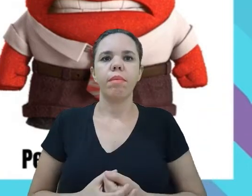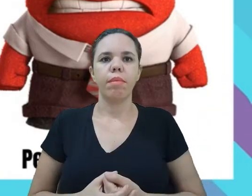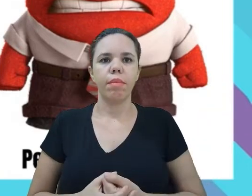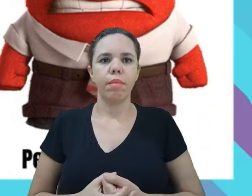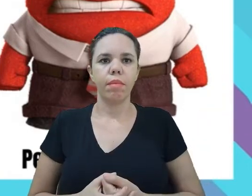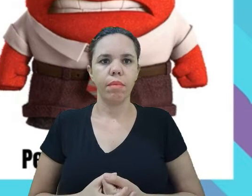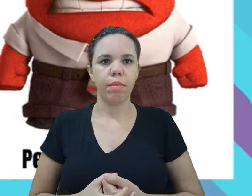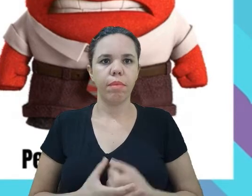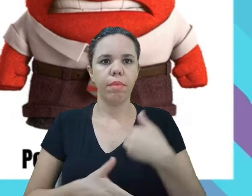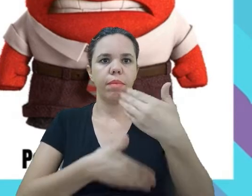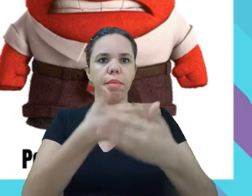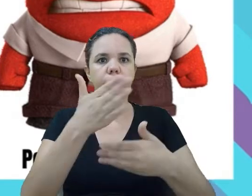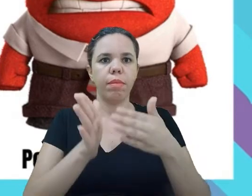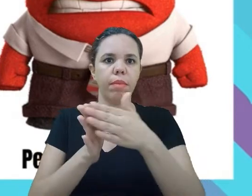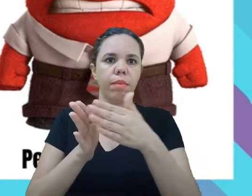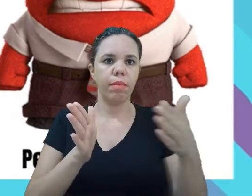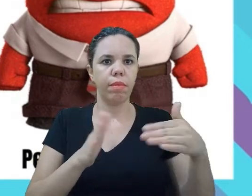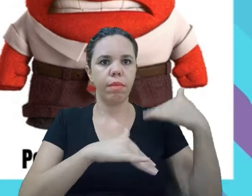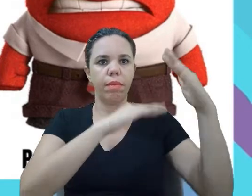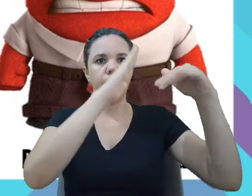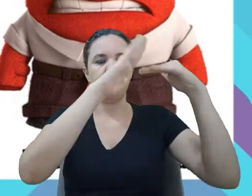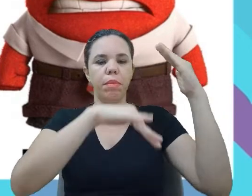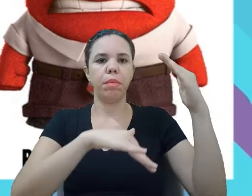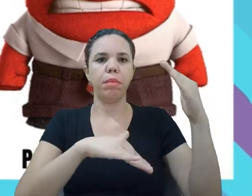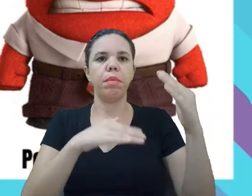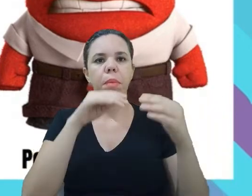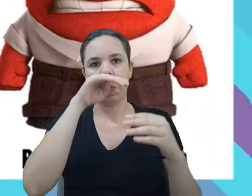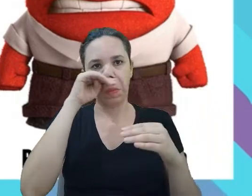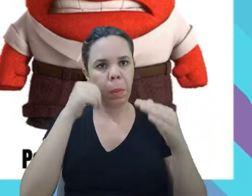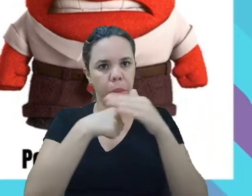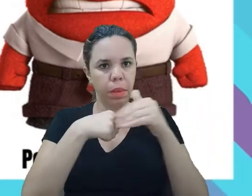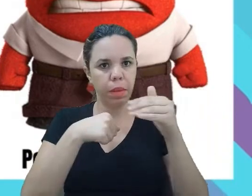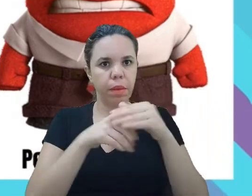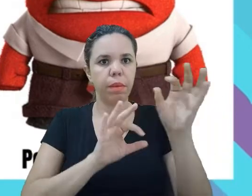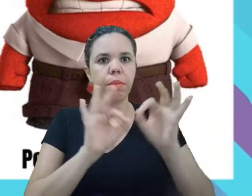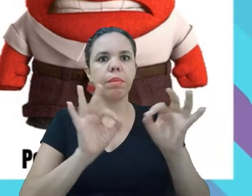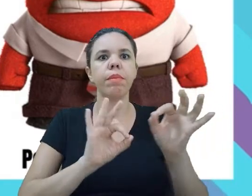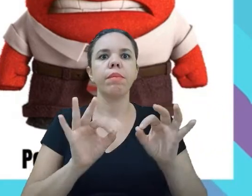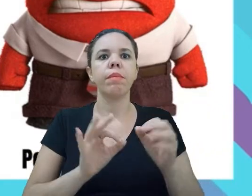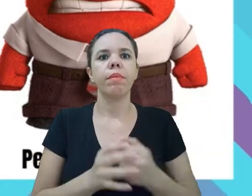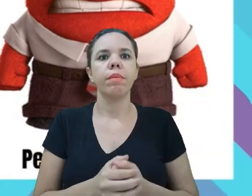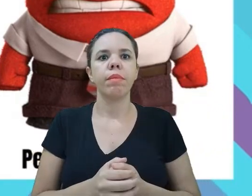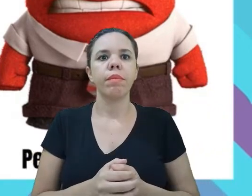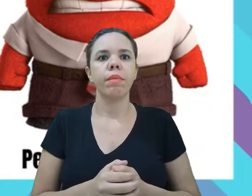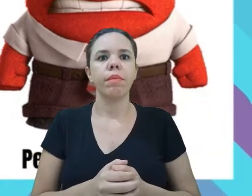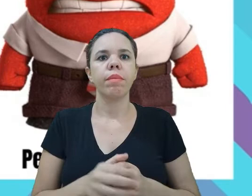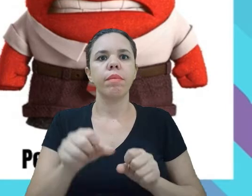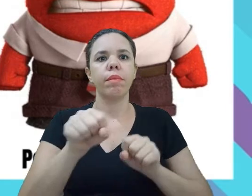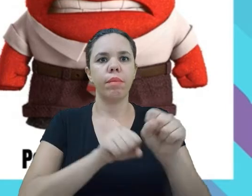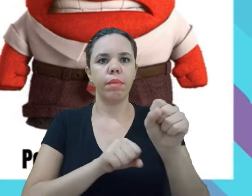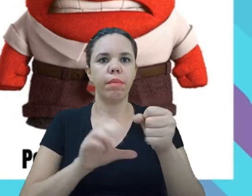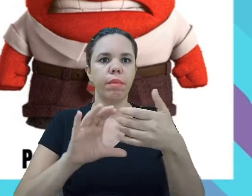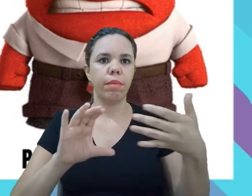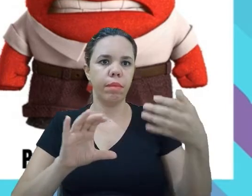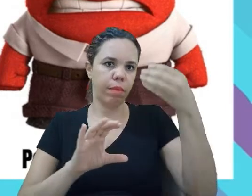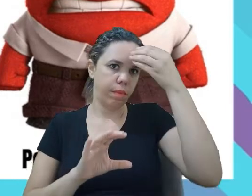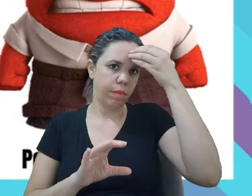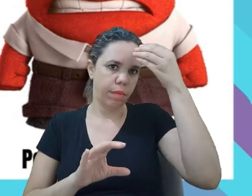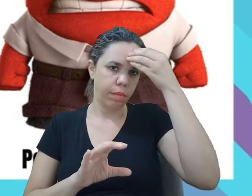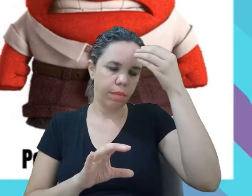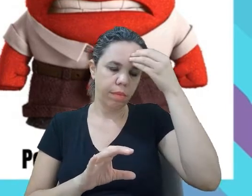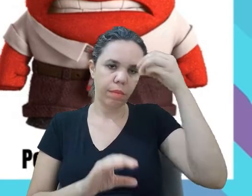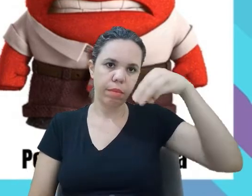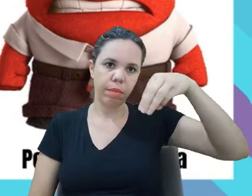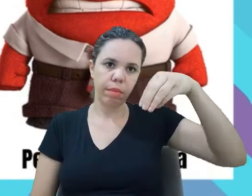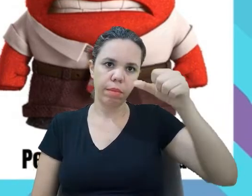o reconhecimento do outro e por isso tem dificuldade em dizer não. A defesa masoquista, assim como a